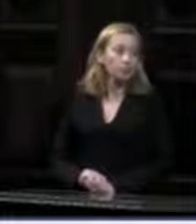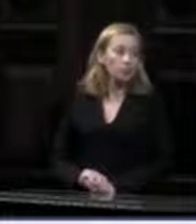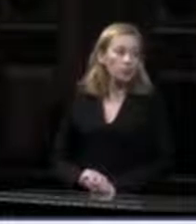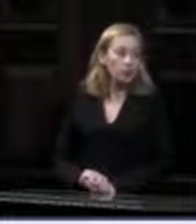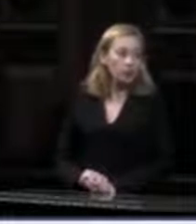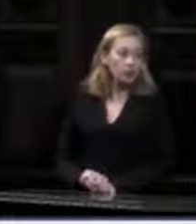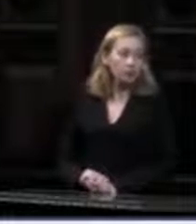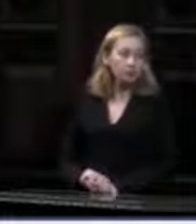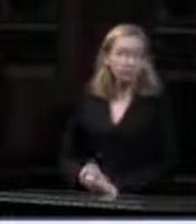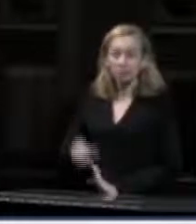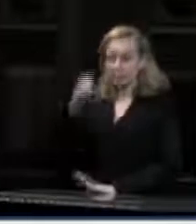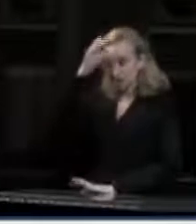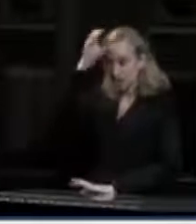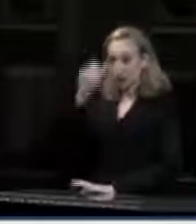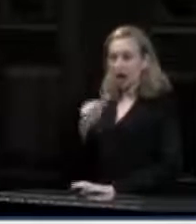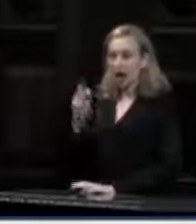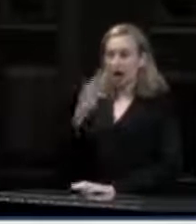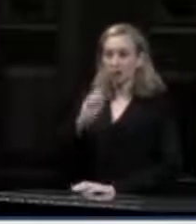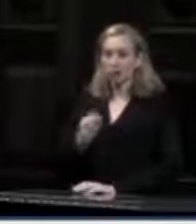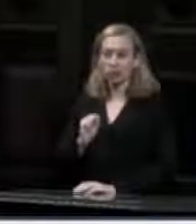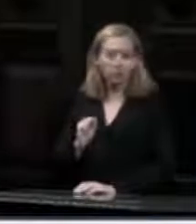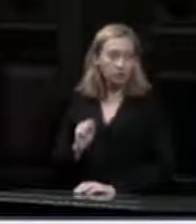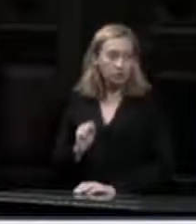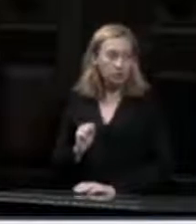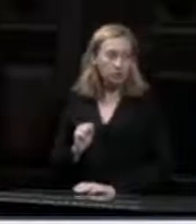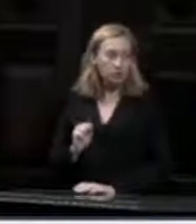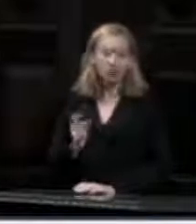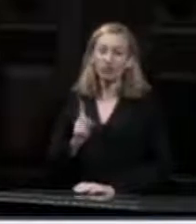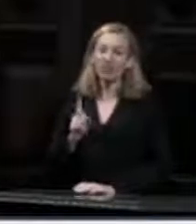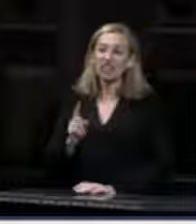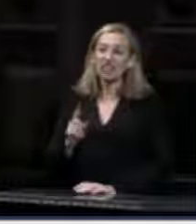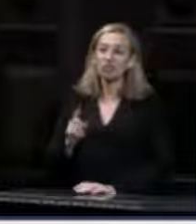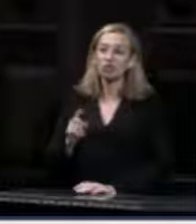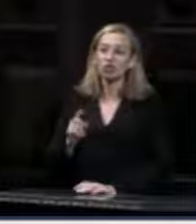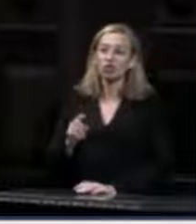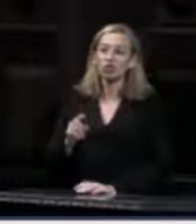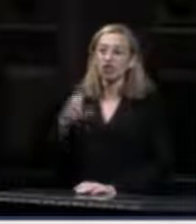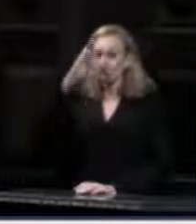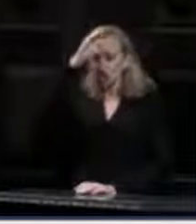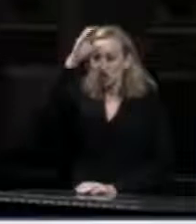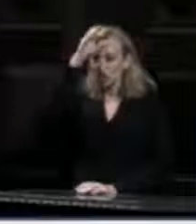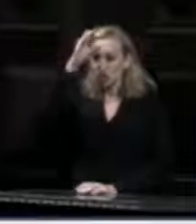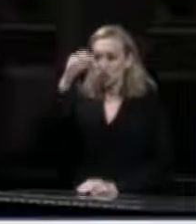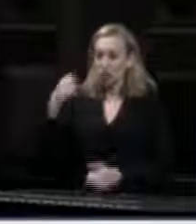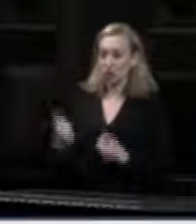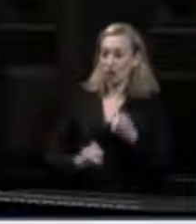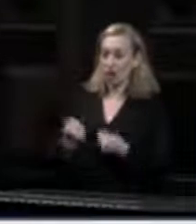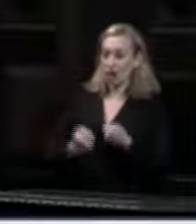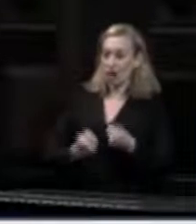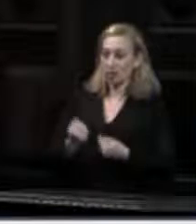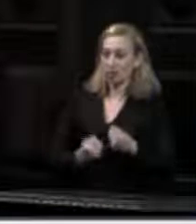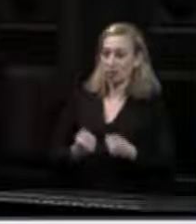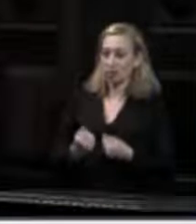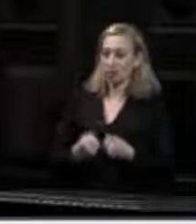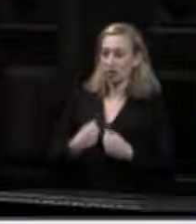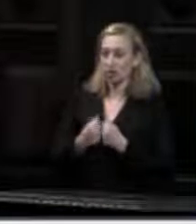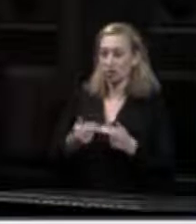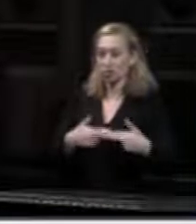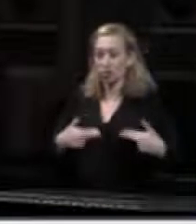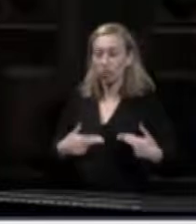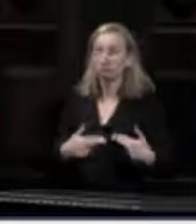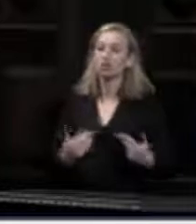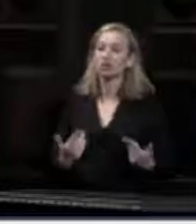o tio Carlos, que sou eu, não tem nada a ver com o tio Carlos do transporte escolar. Mas eu conheço esse modal desde quando vereador,